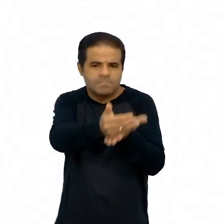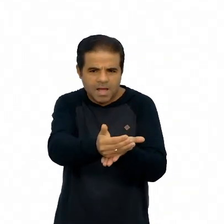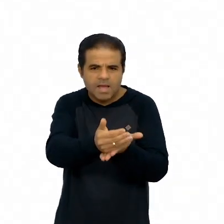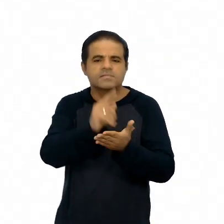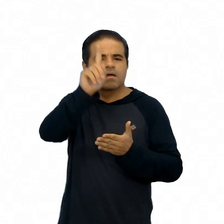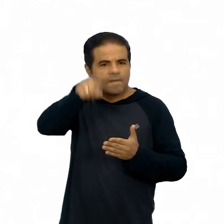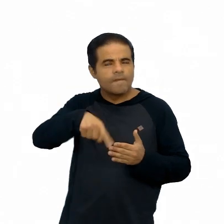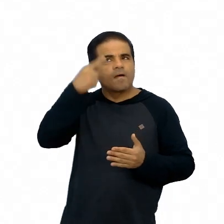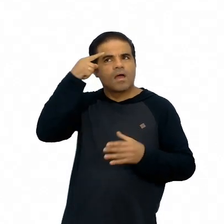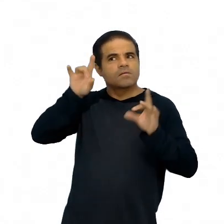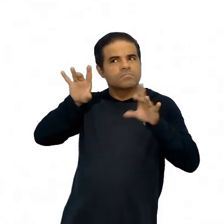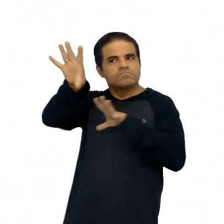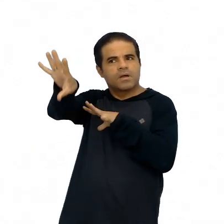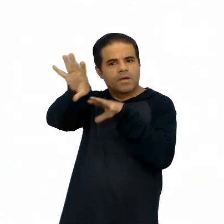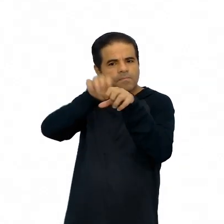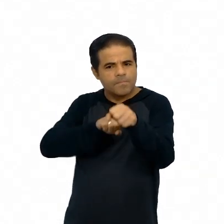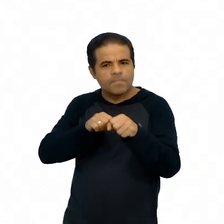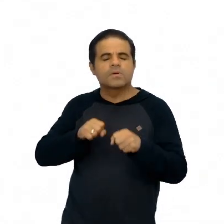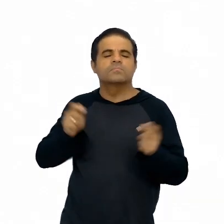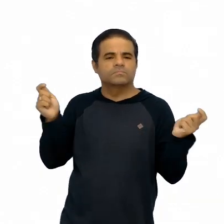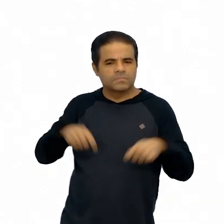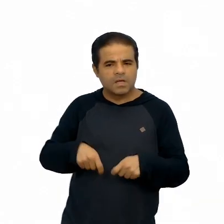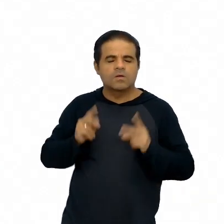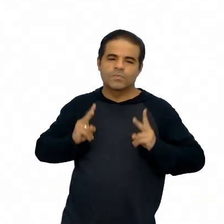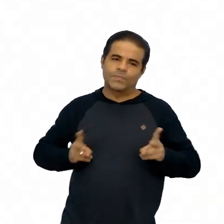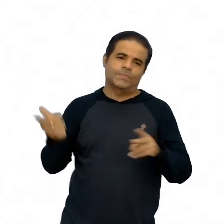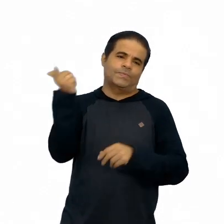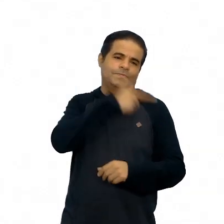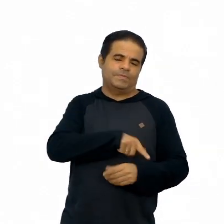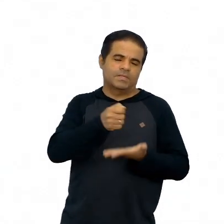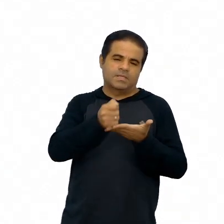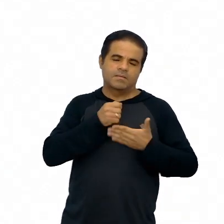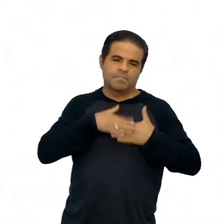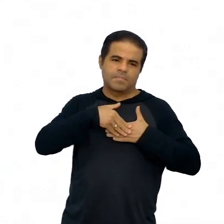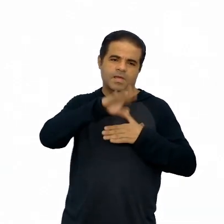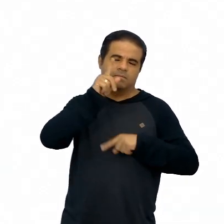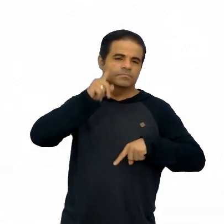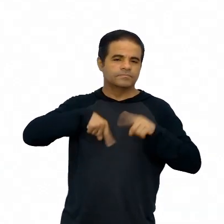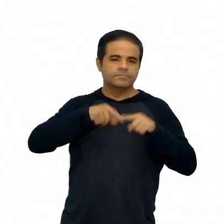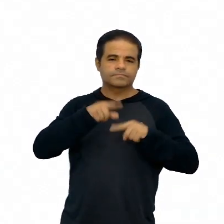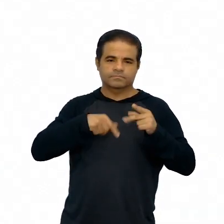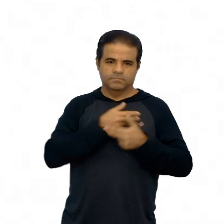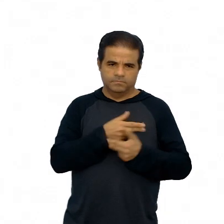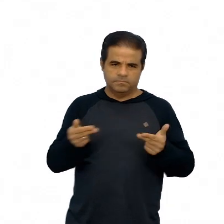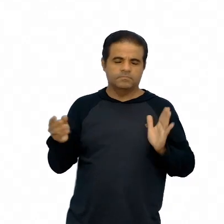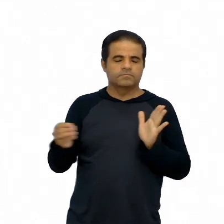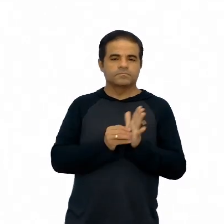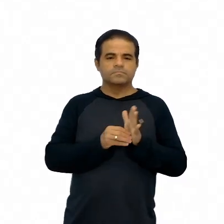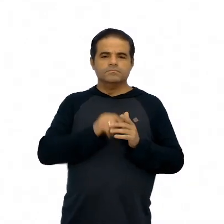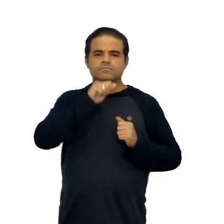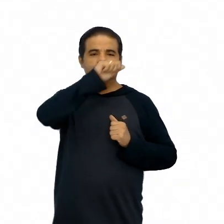bom a gente se especializar um pouco mais para a gente poder conseguir trazer mais recursos para esses nossos alunos,